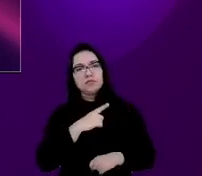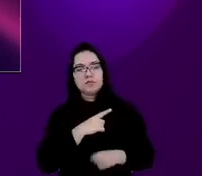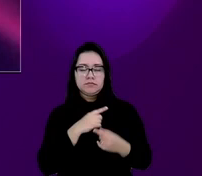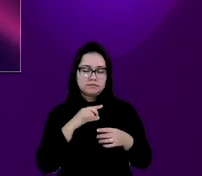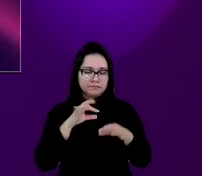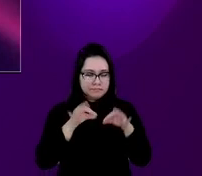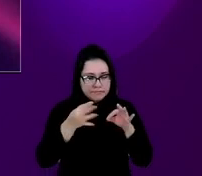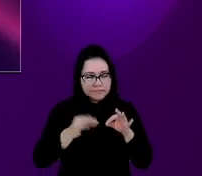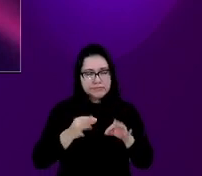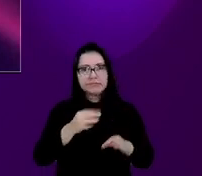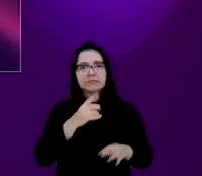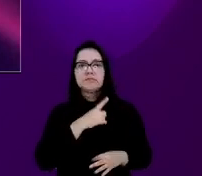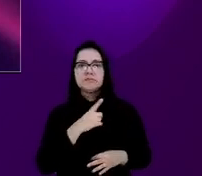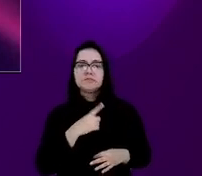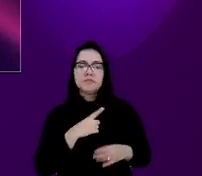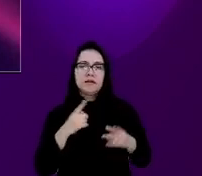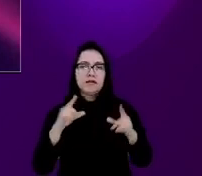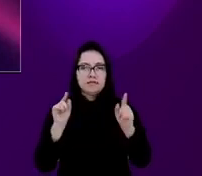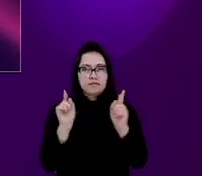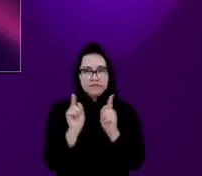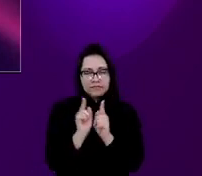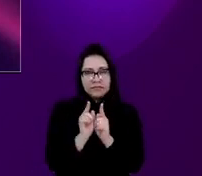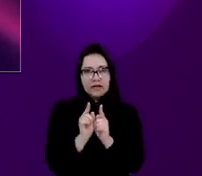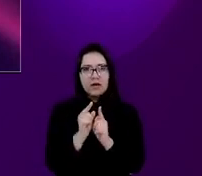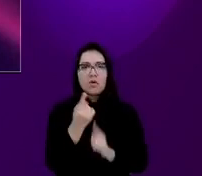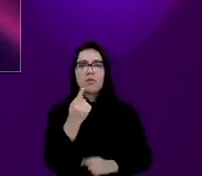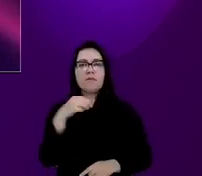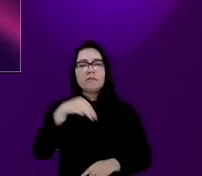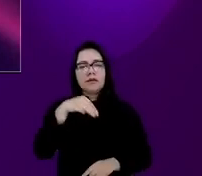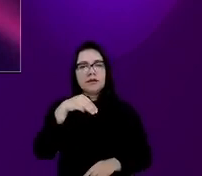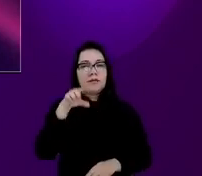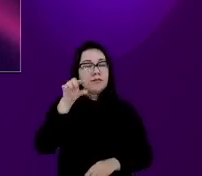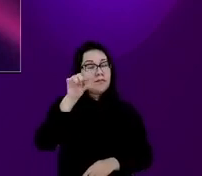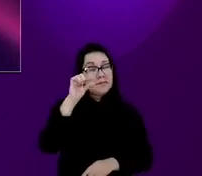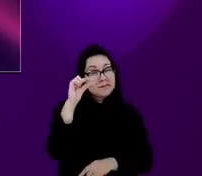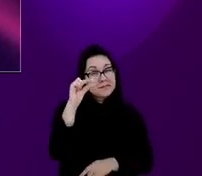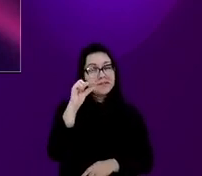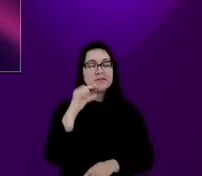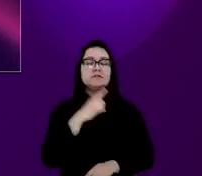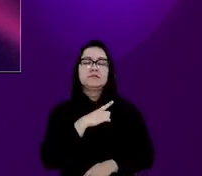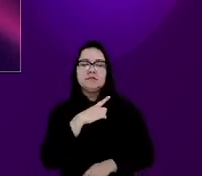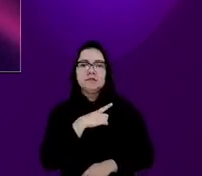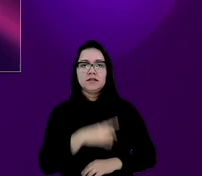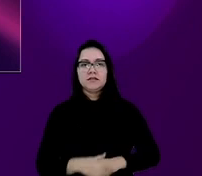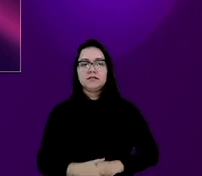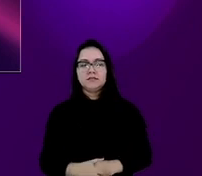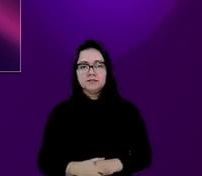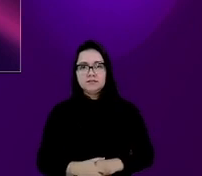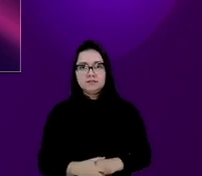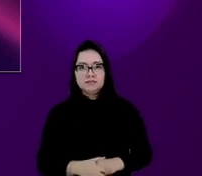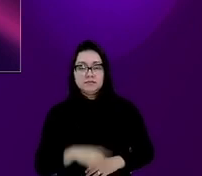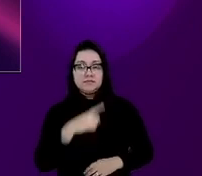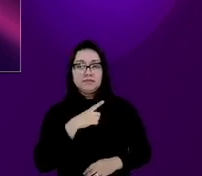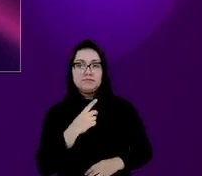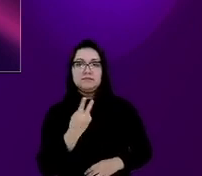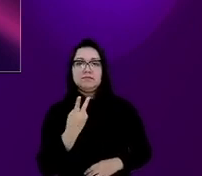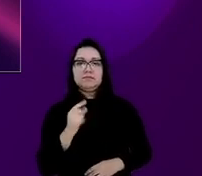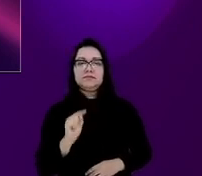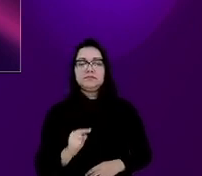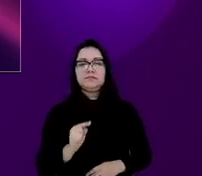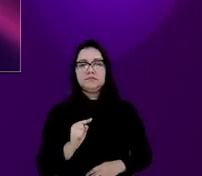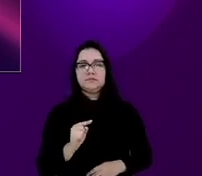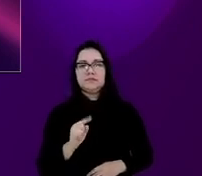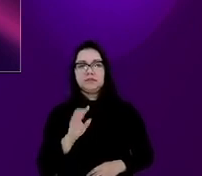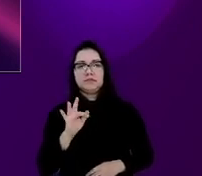a lesão abaixo de 1 centímetro, abaixo de 1 milímetro, desculpa, e você faz a introdução então de 2 tubos de inflow,